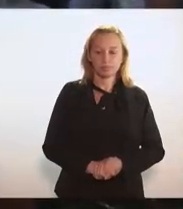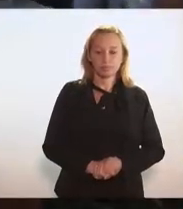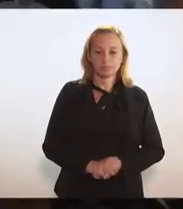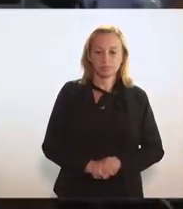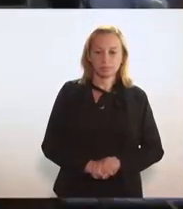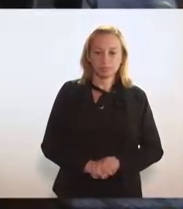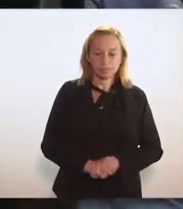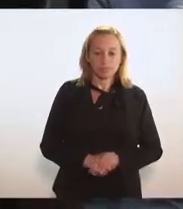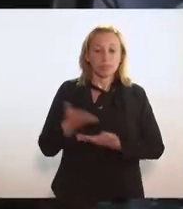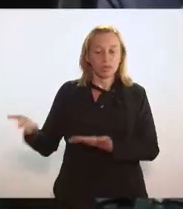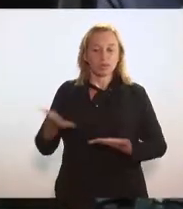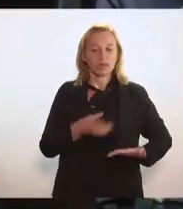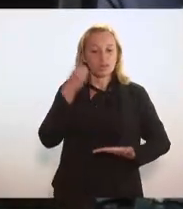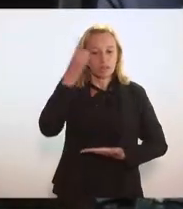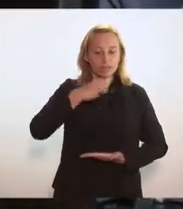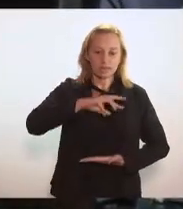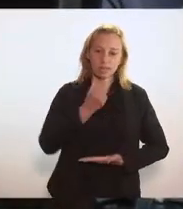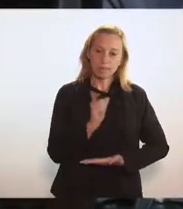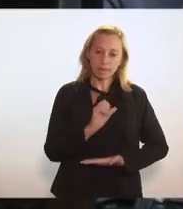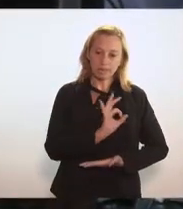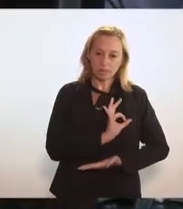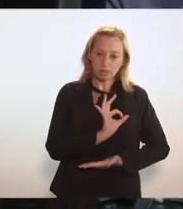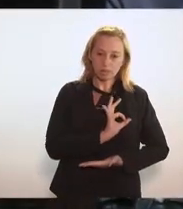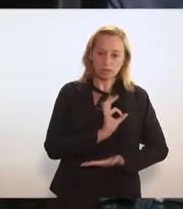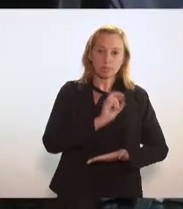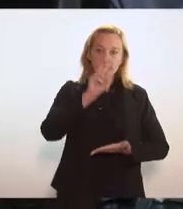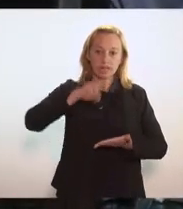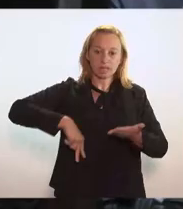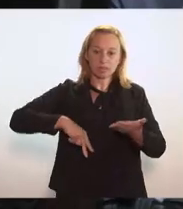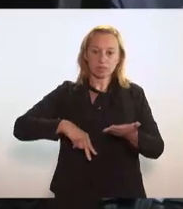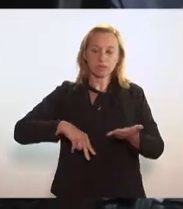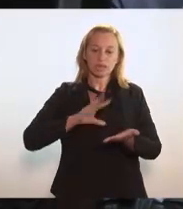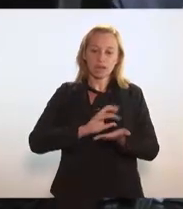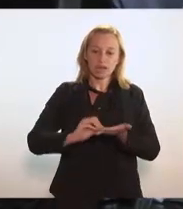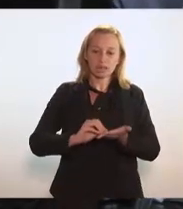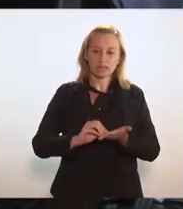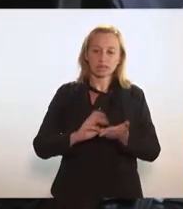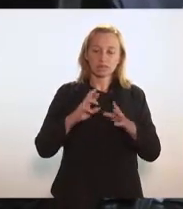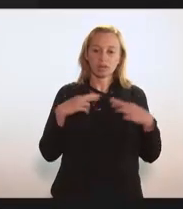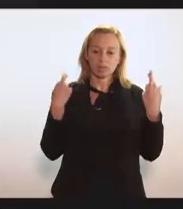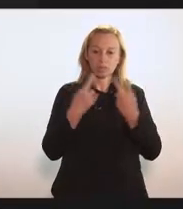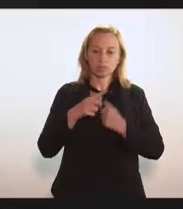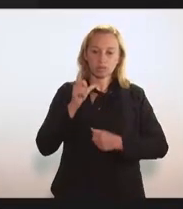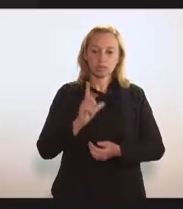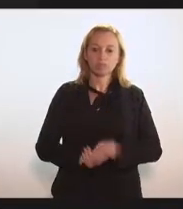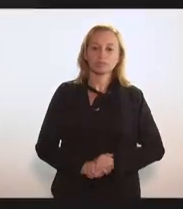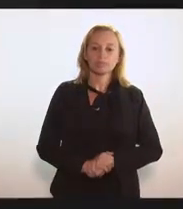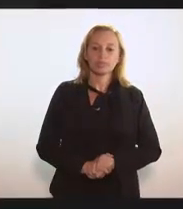a presidência convida a deputada Martha Rocha para fazer a leitura da ata da sessão anterior